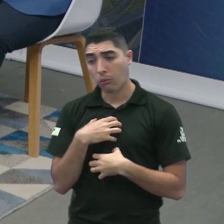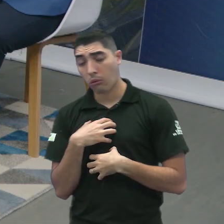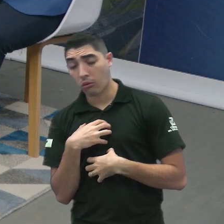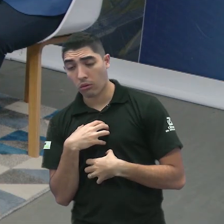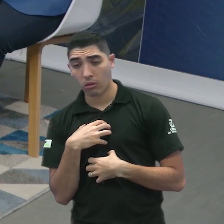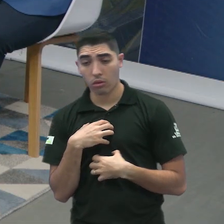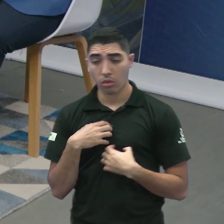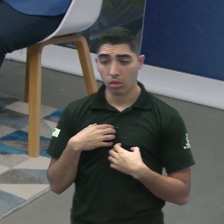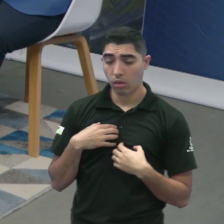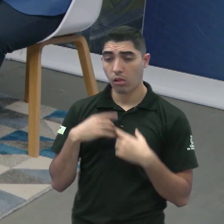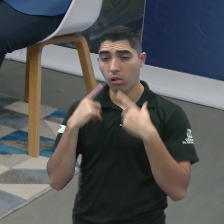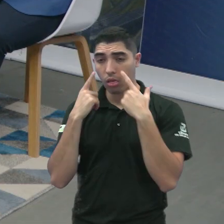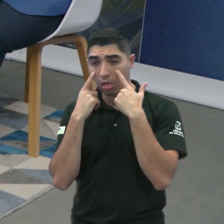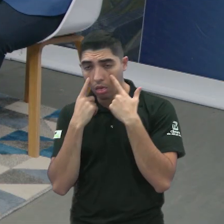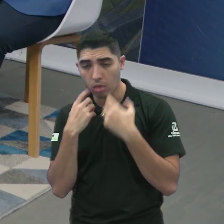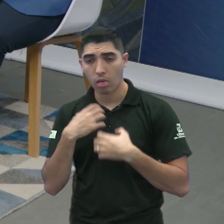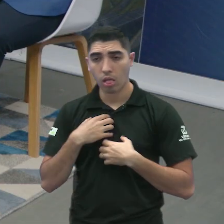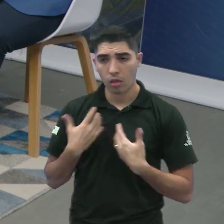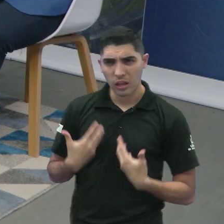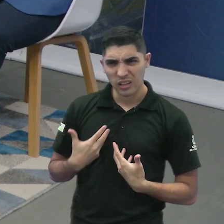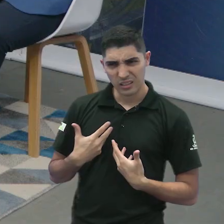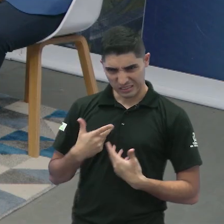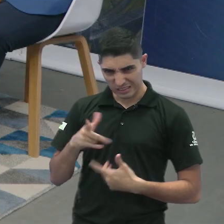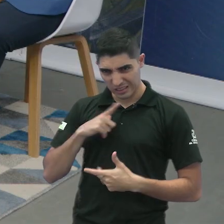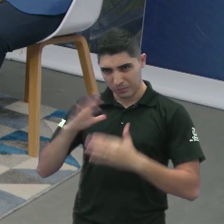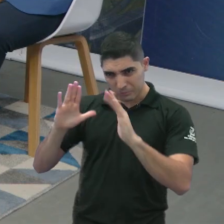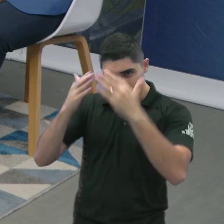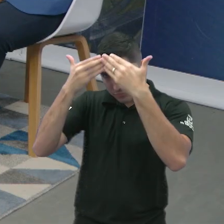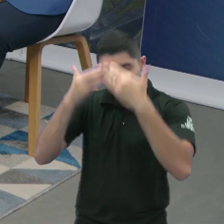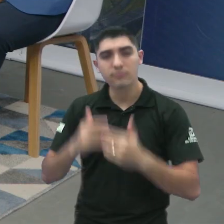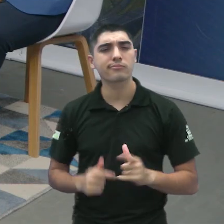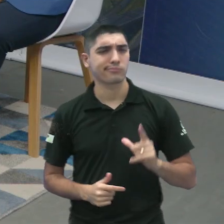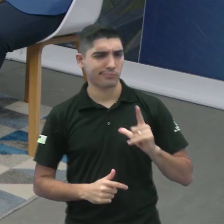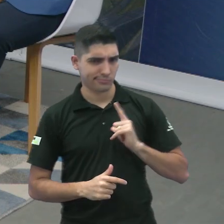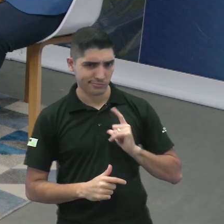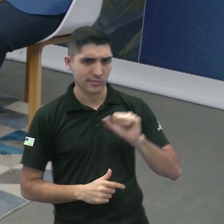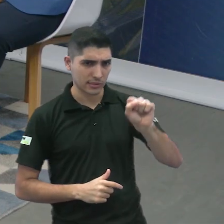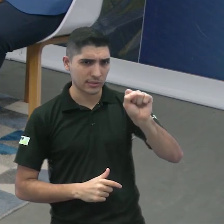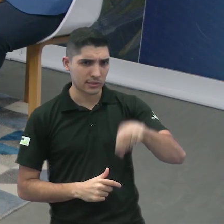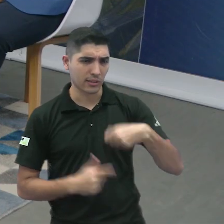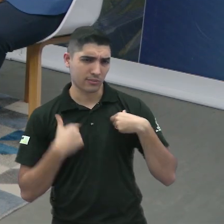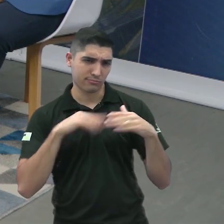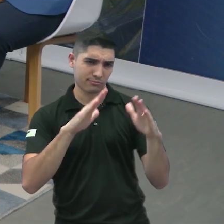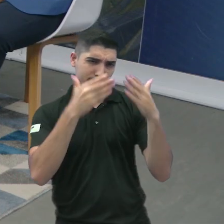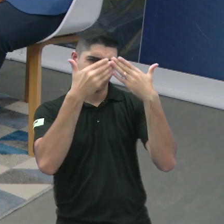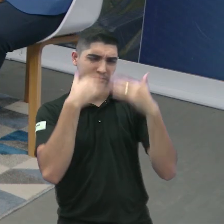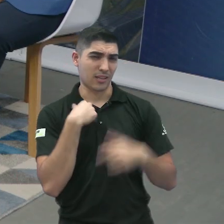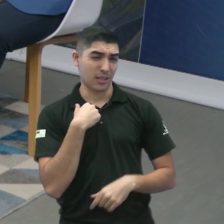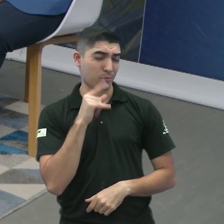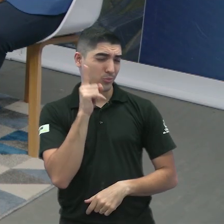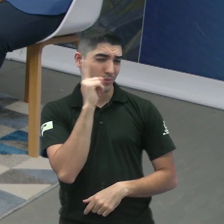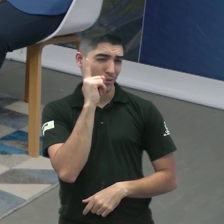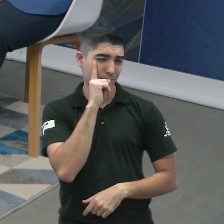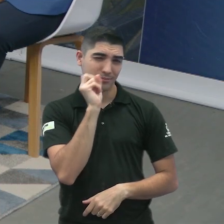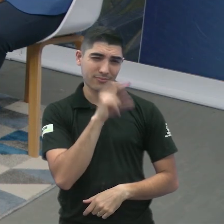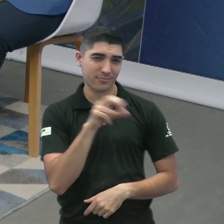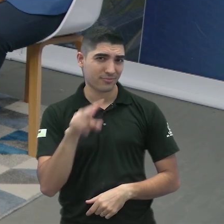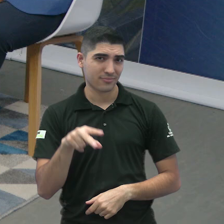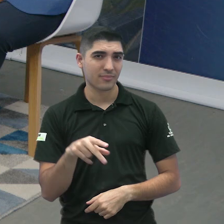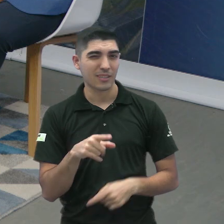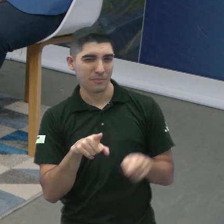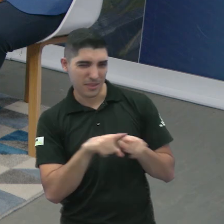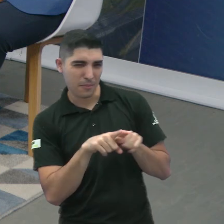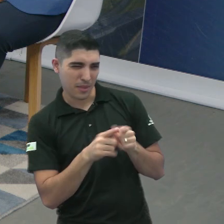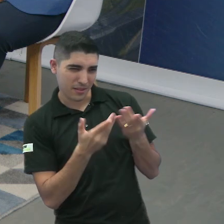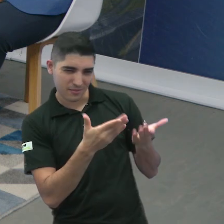Existe esse tabu que as pessoas têm que enfrentar, gente? Sim, existe. Eu tomei à frente porque eu vejo isso o tempo todo, mas imagino que você também